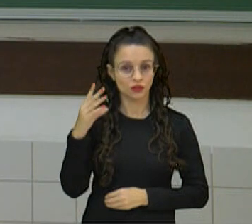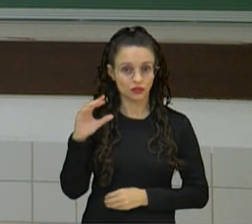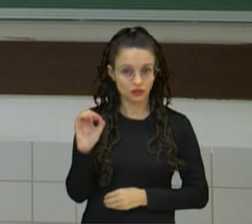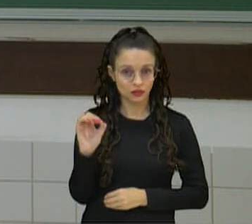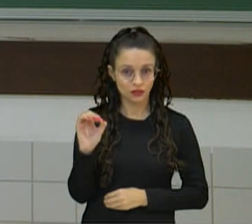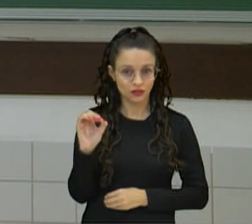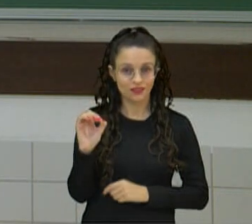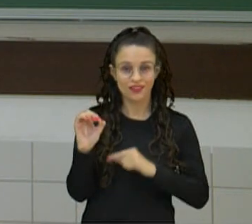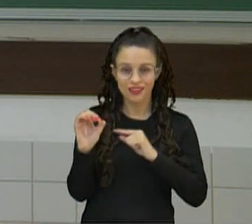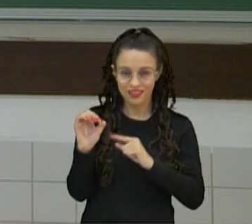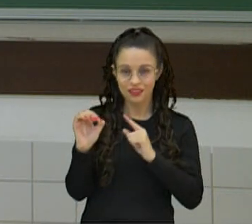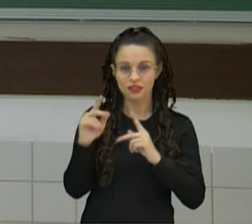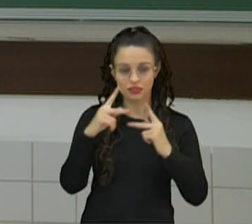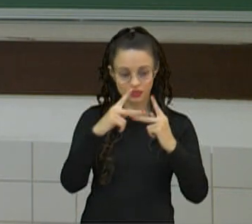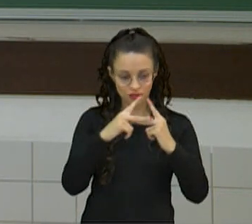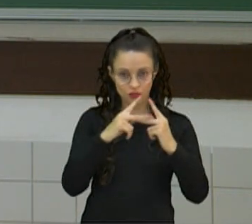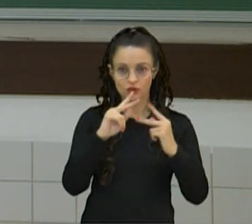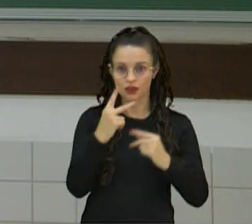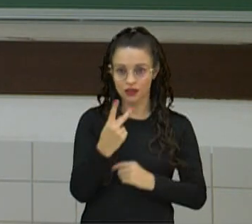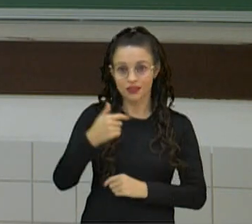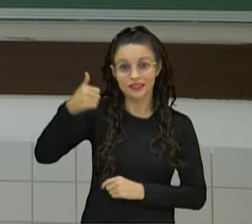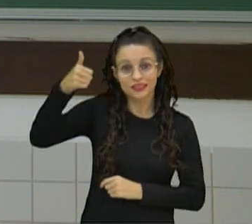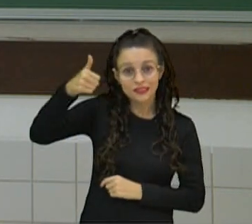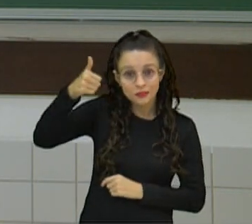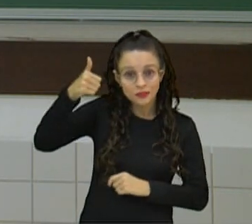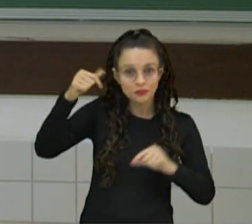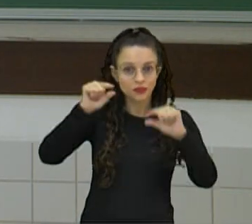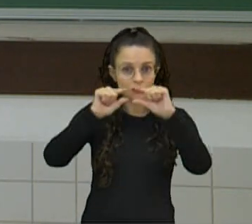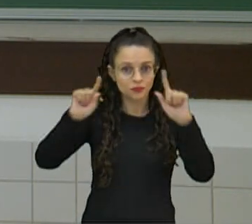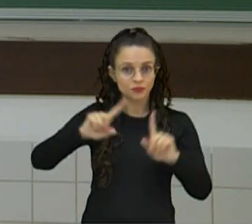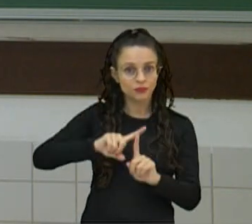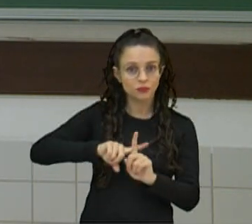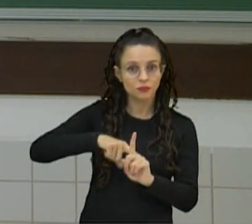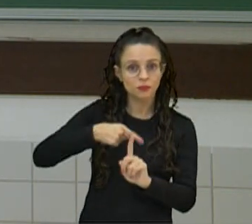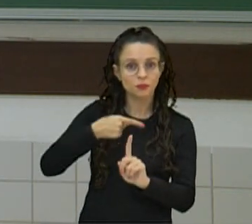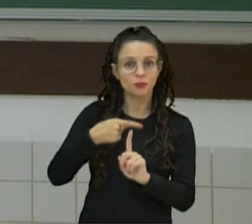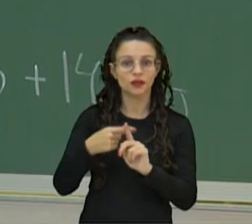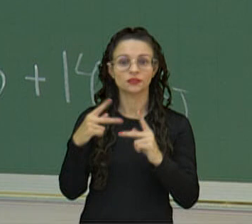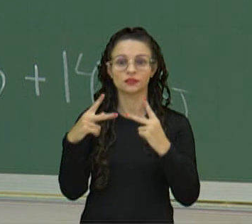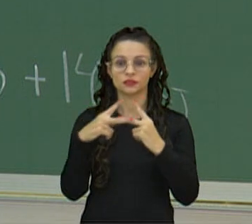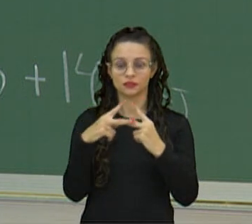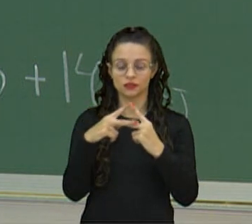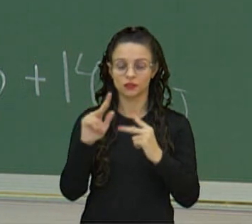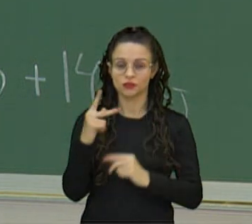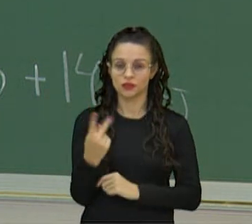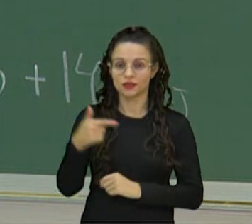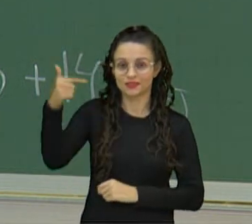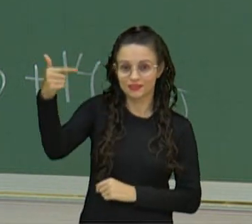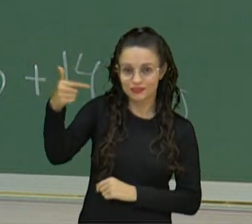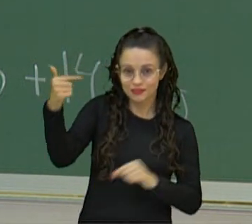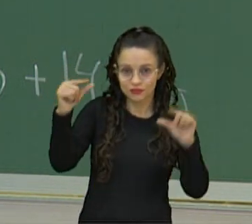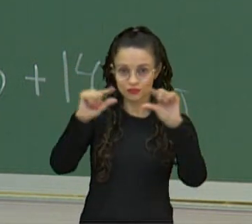2840, que é o valor do ΔH da primeira, mais o valor do ΔH da segunda,